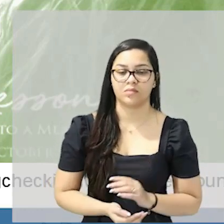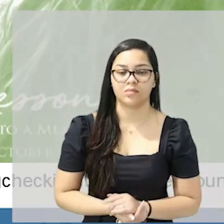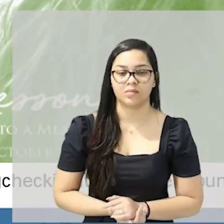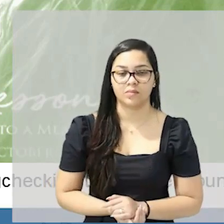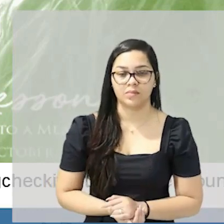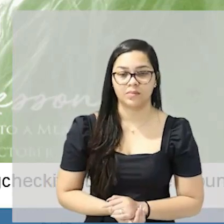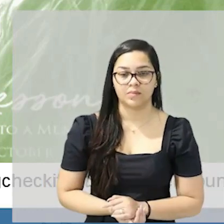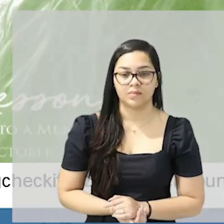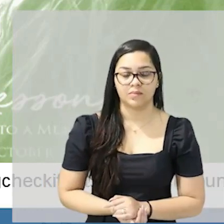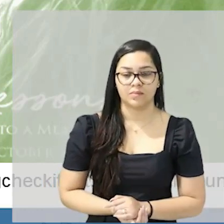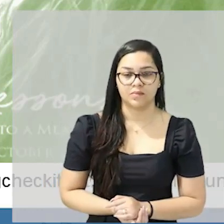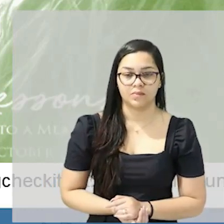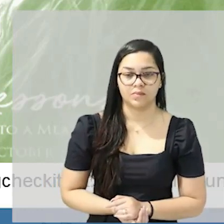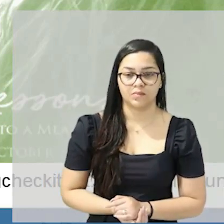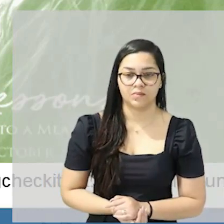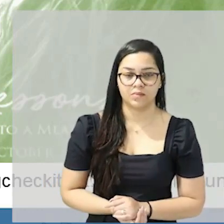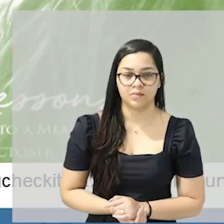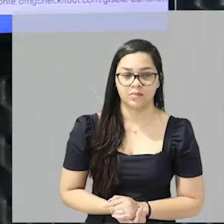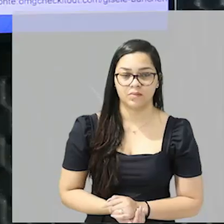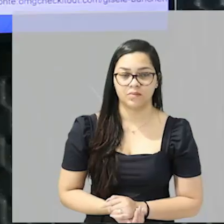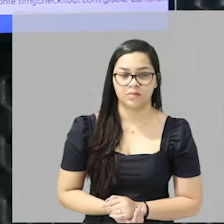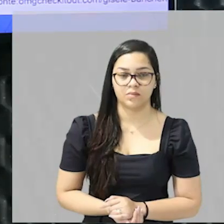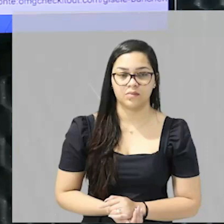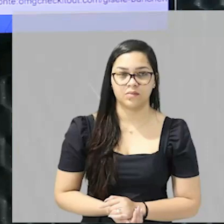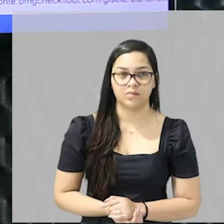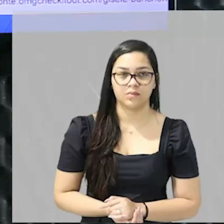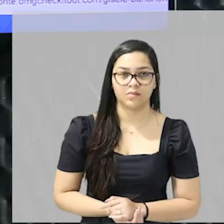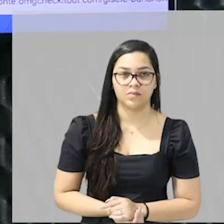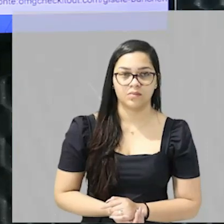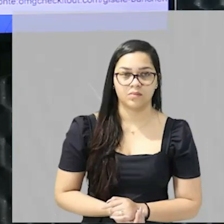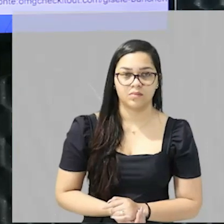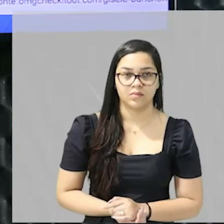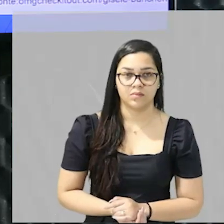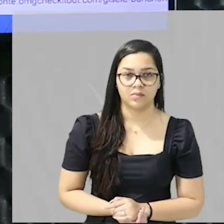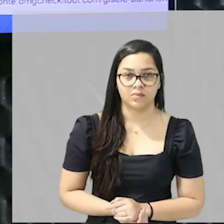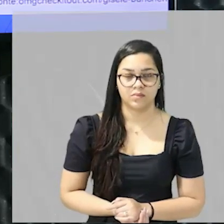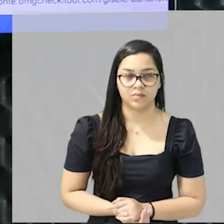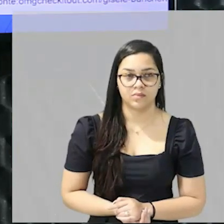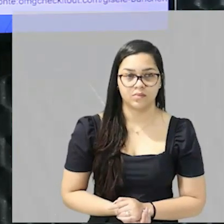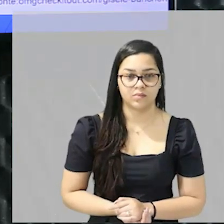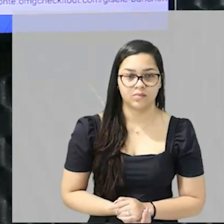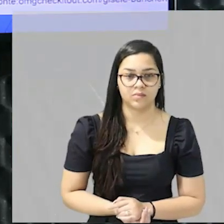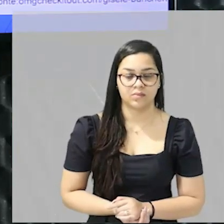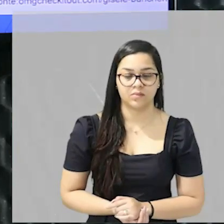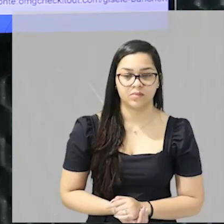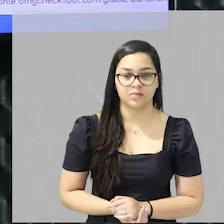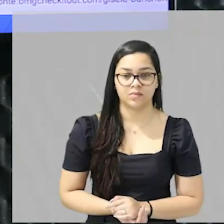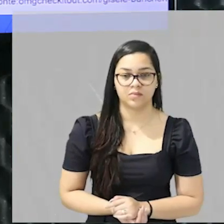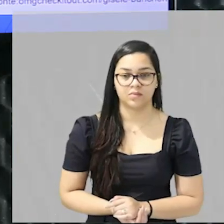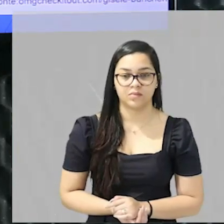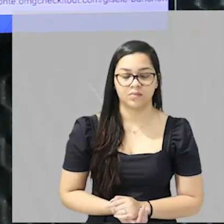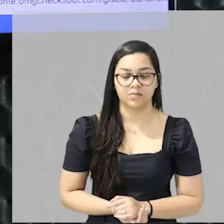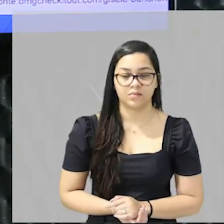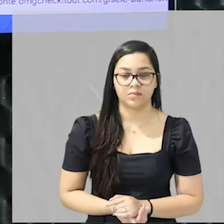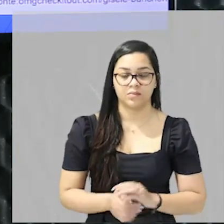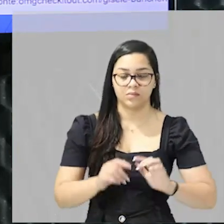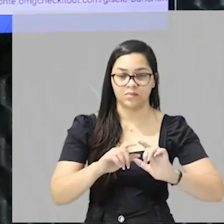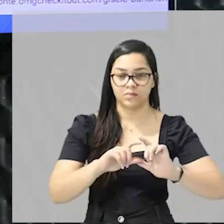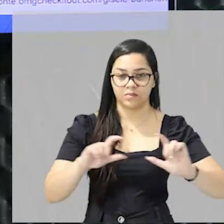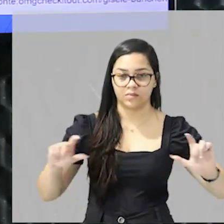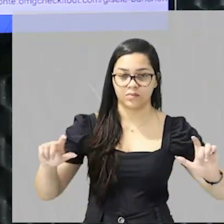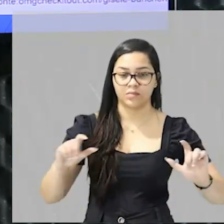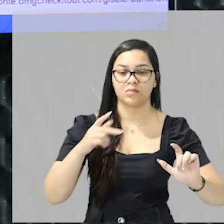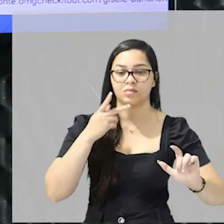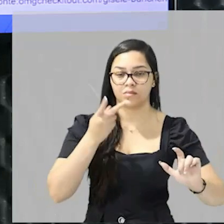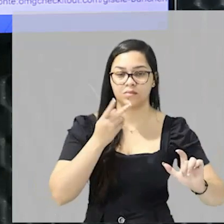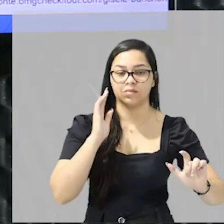Gisele Bündchen took to Instagram on Wednesday to announce her new book. Então, o parágrafo introdutório já